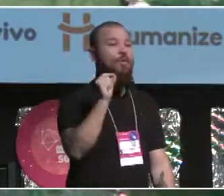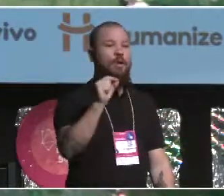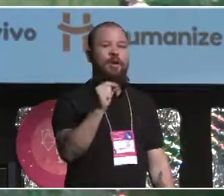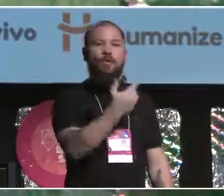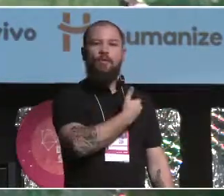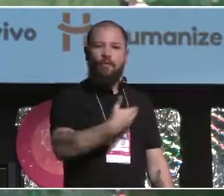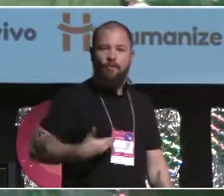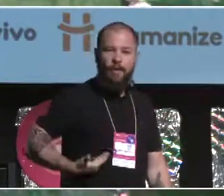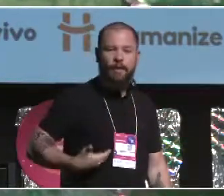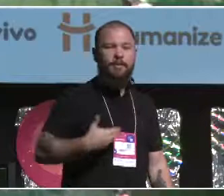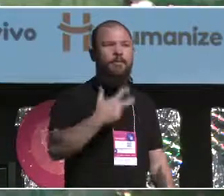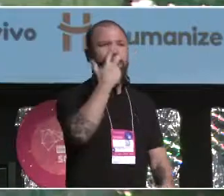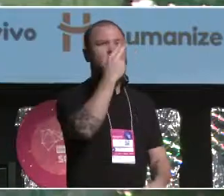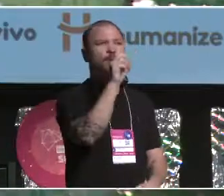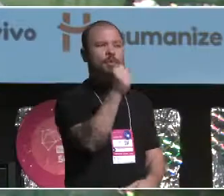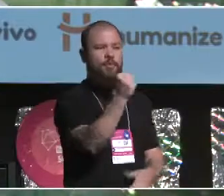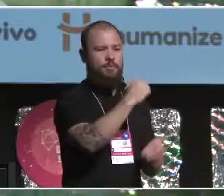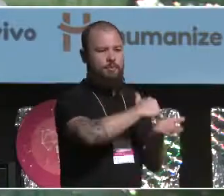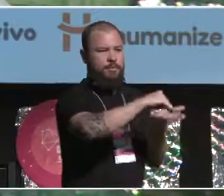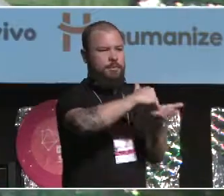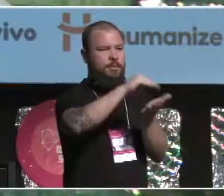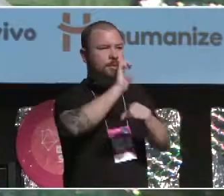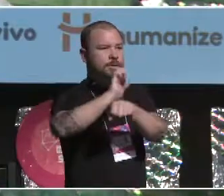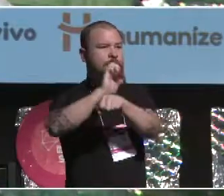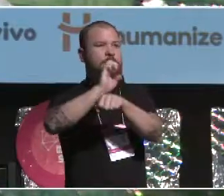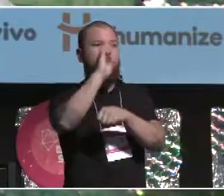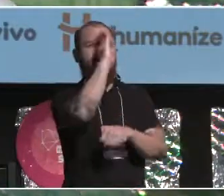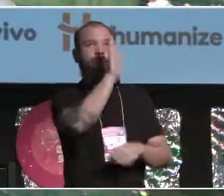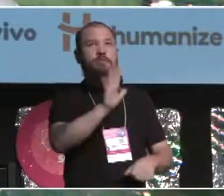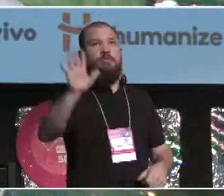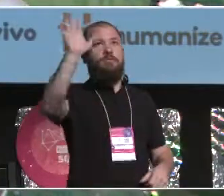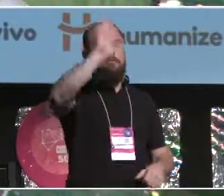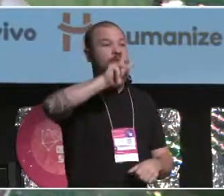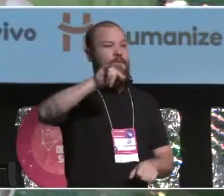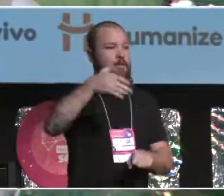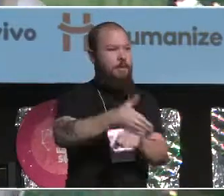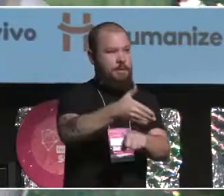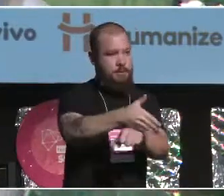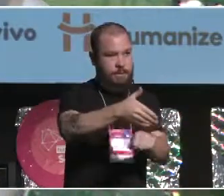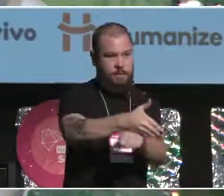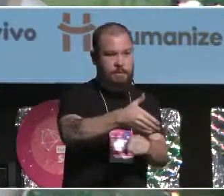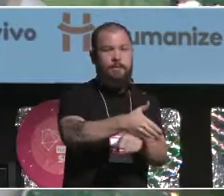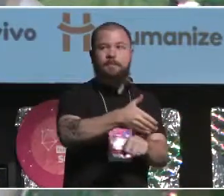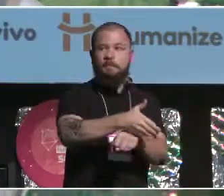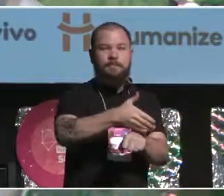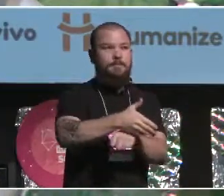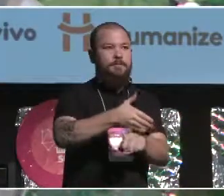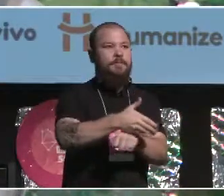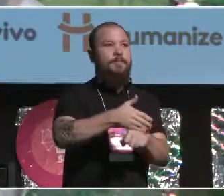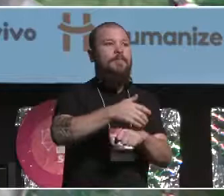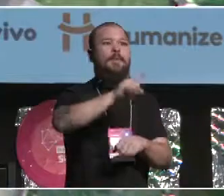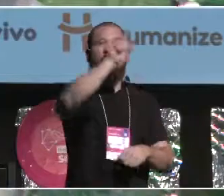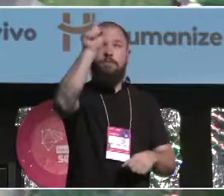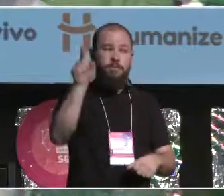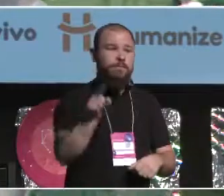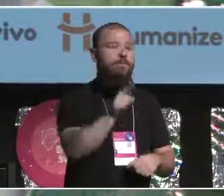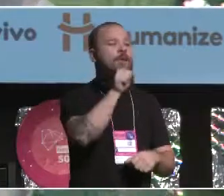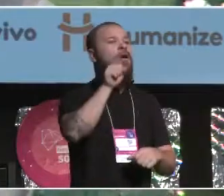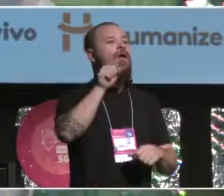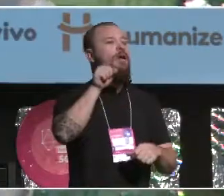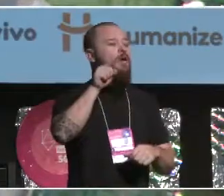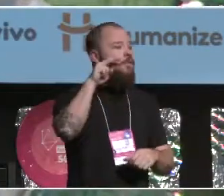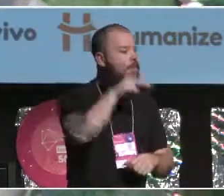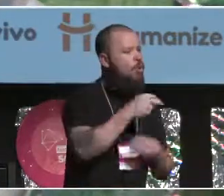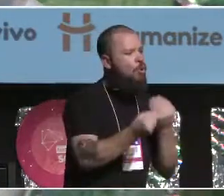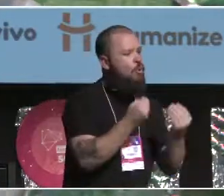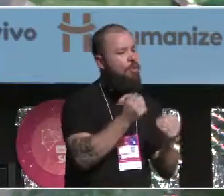governos, né, são 8 secretarias estaduais de todo o Brasil que vão participar, eles atuem tanto como que eles podem melhorar a